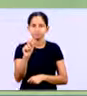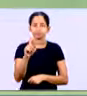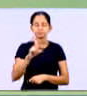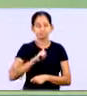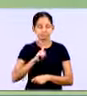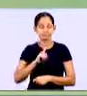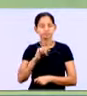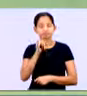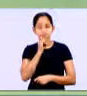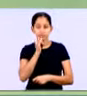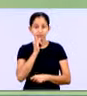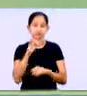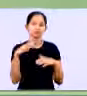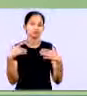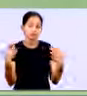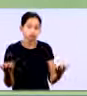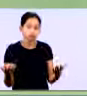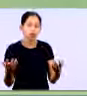de elaboração